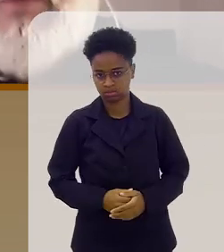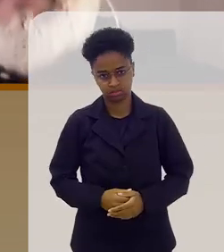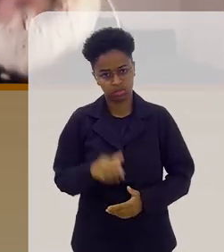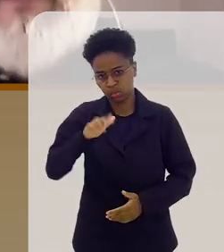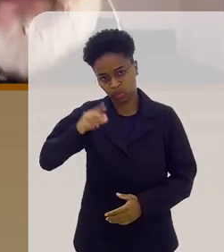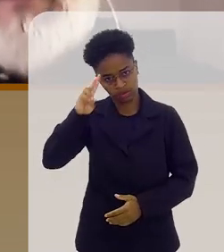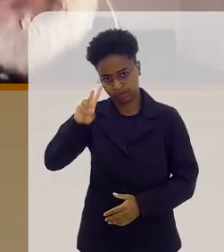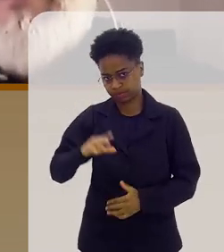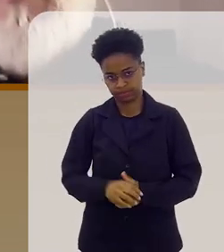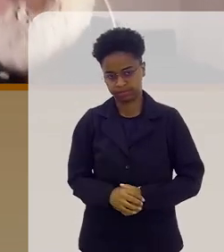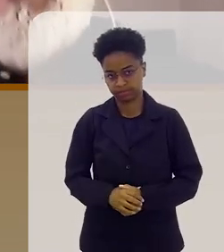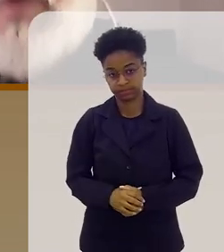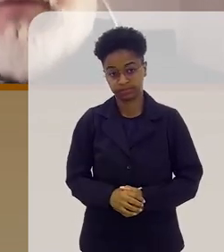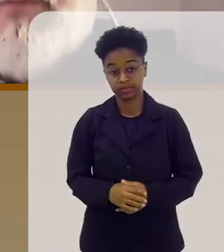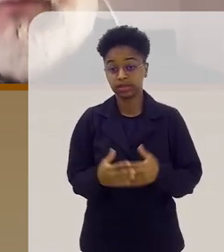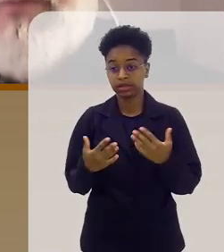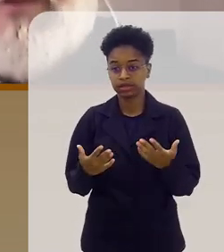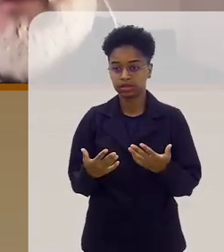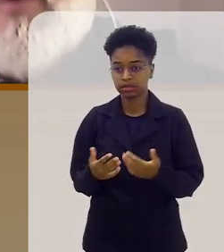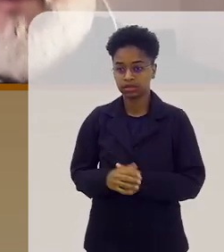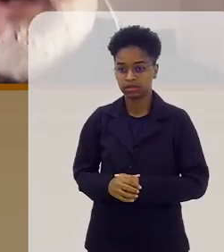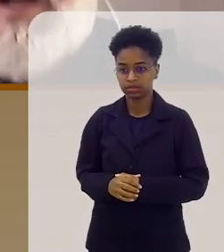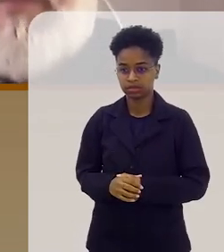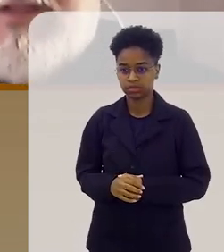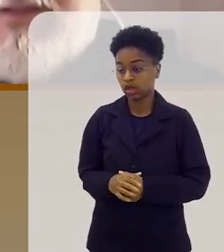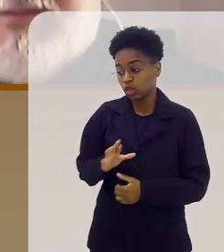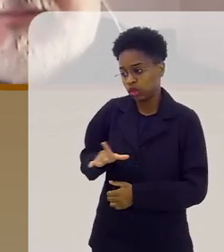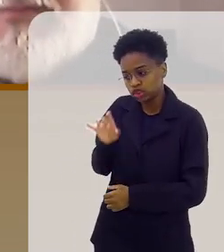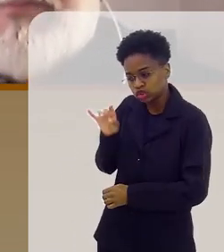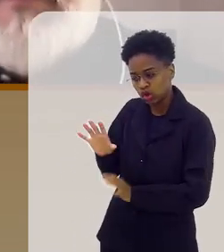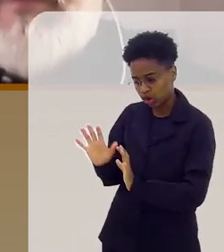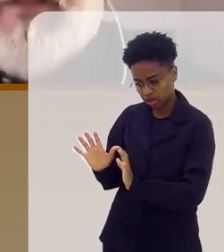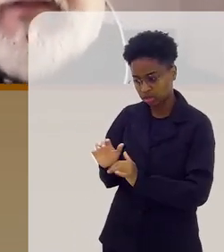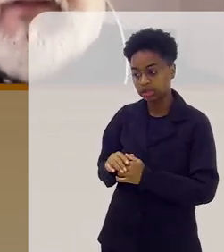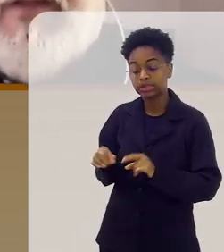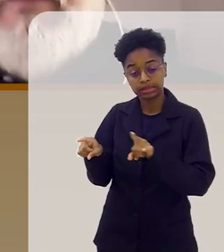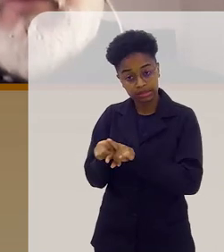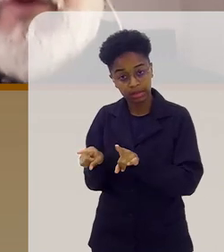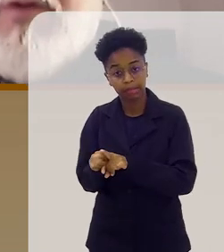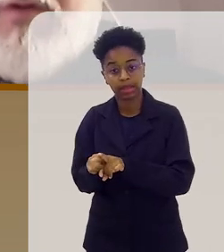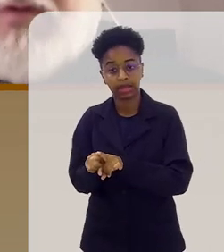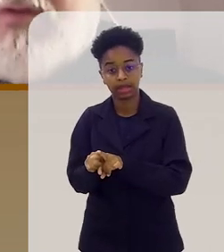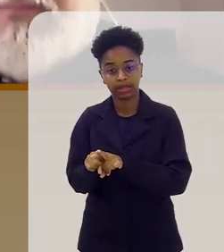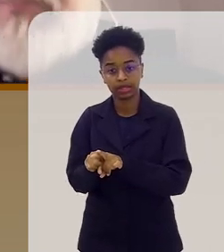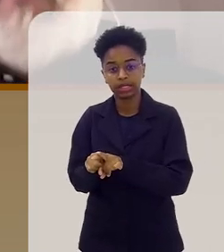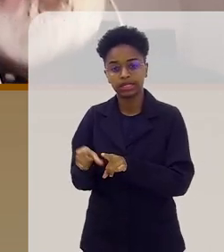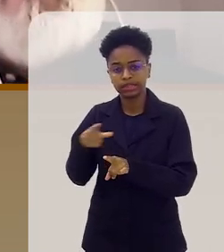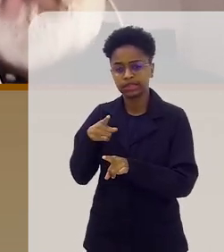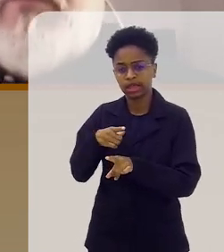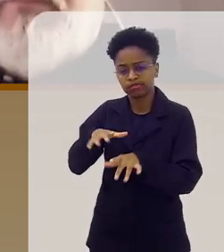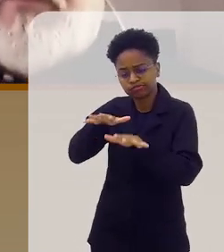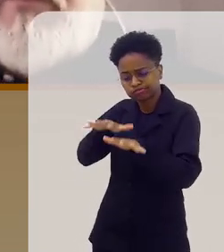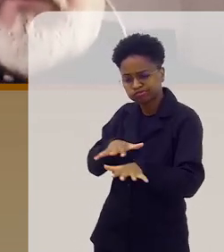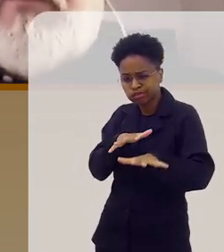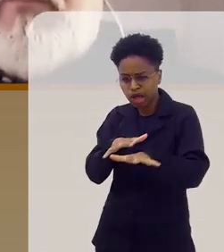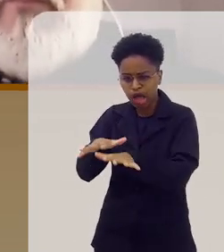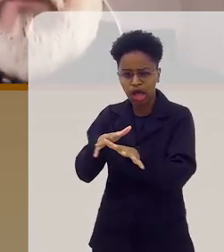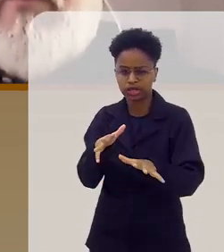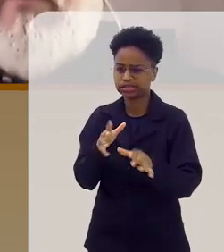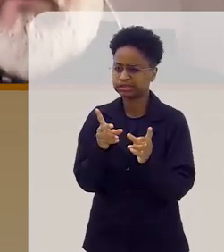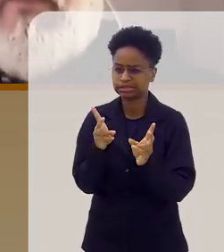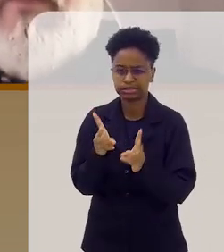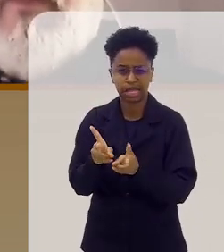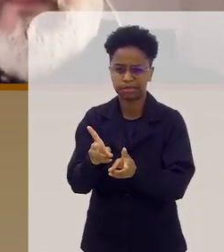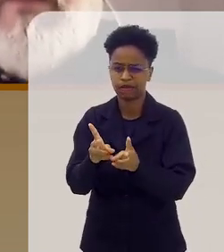à sua atividade artística como o João. O João Não só morava dele. isso, não só isso, mas ele também fazia um desfile